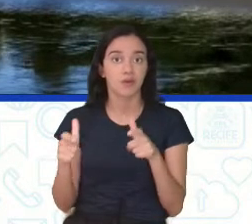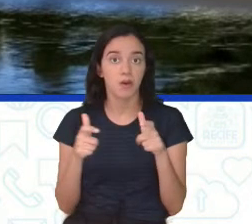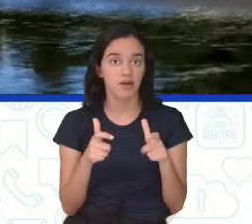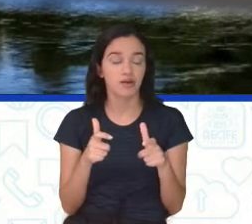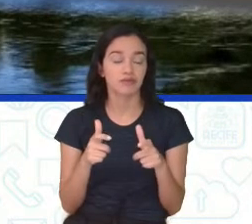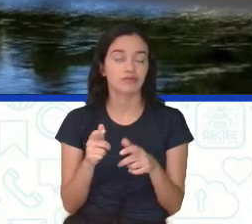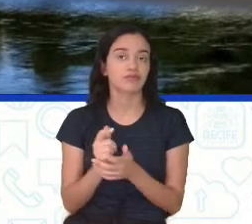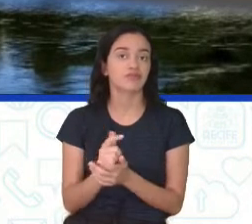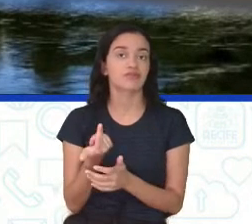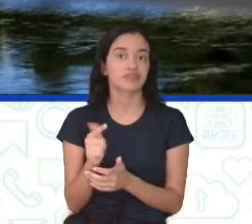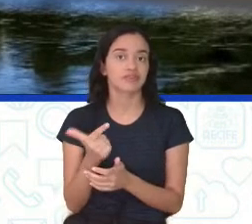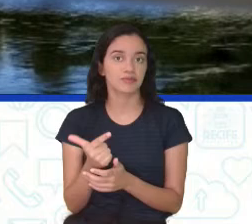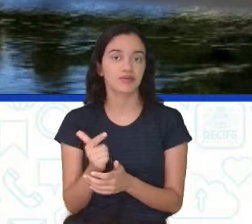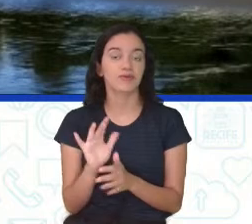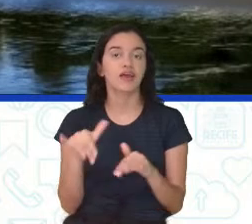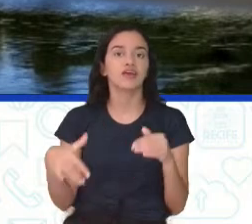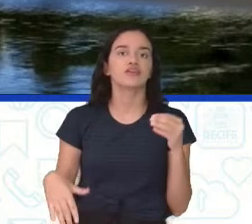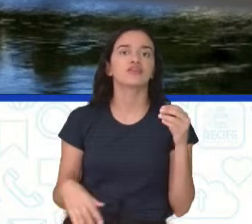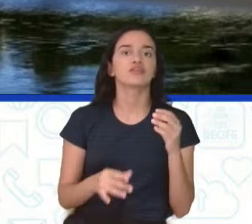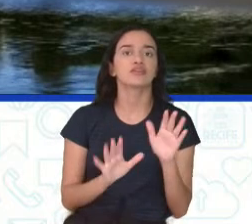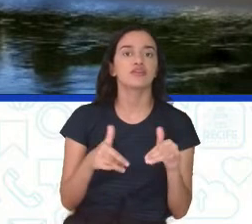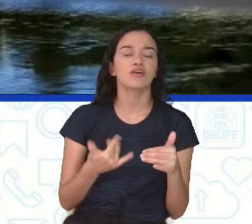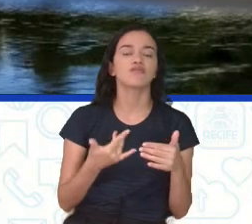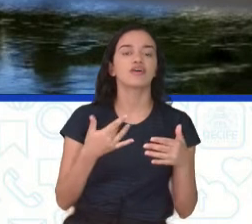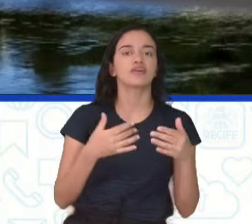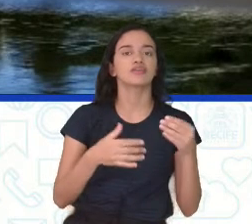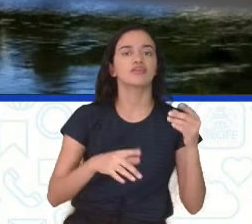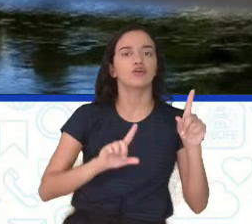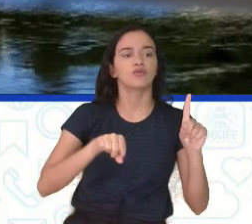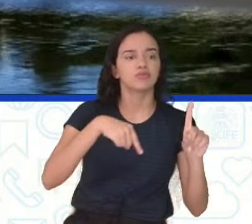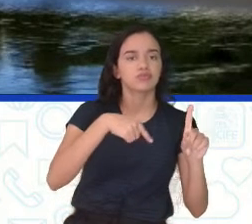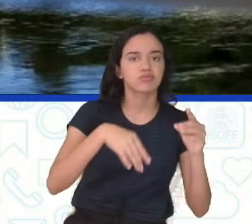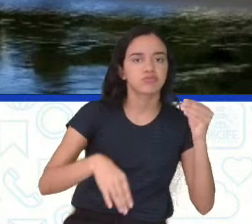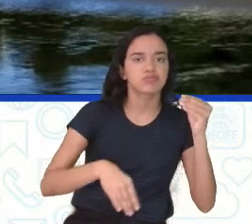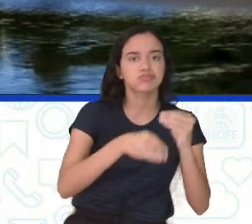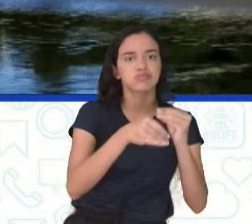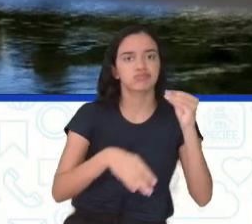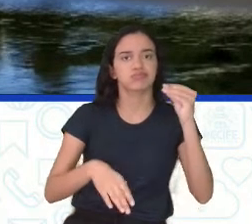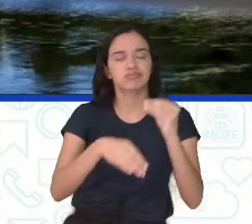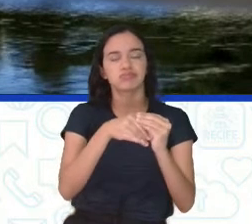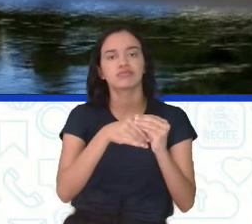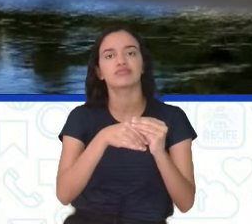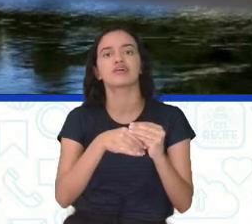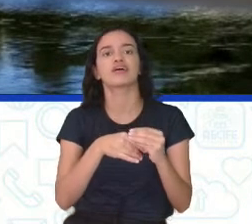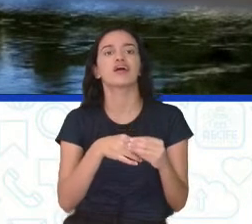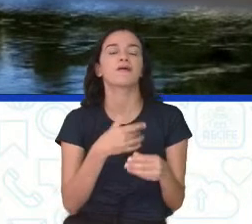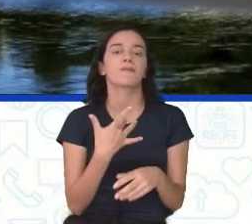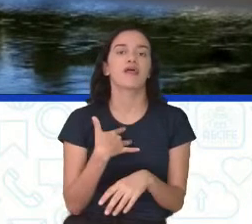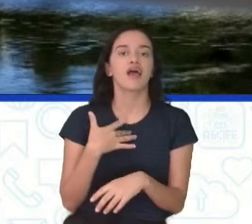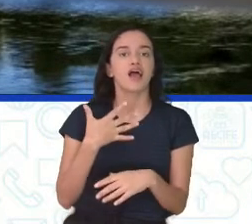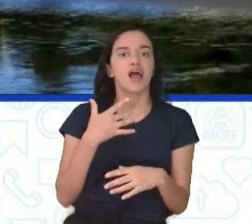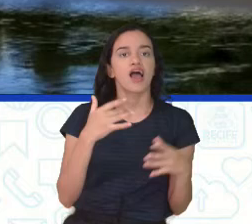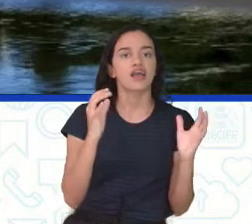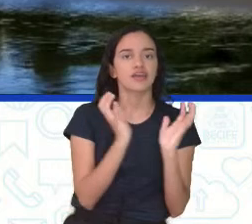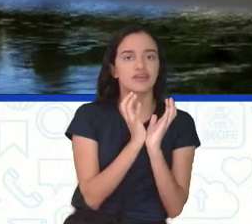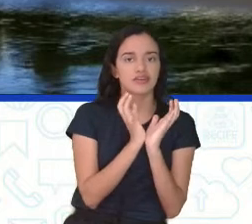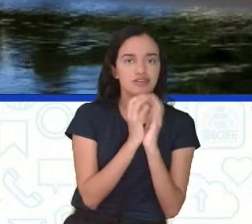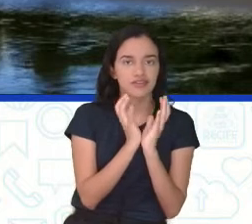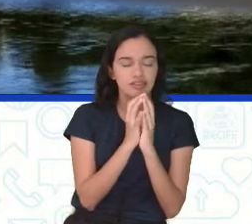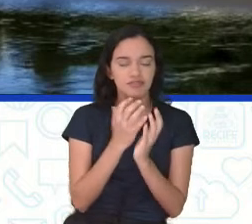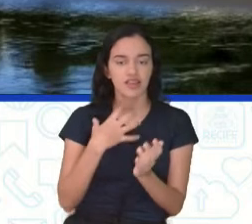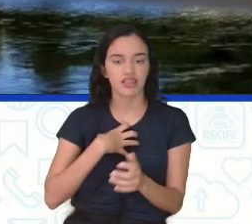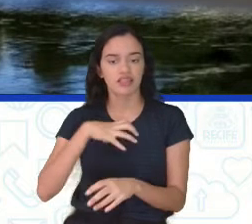interferência no global. Aí vai juntando o local do Recife, vai juntando o local de Fortaleza, vai juntando o local de Salvador, o local de São Paulo, quando de fato é uma